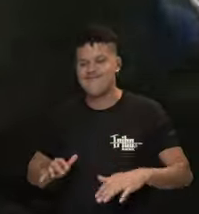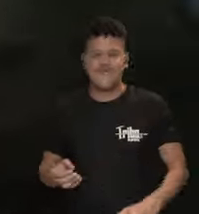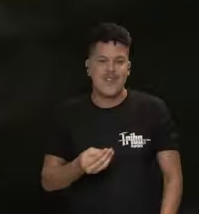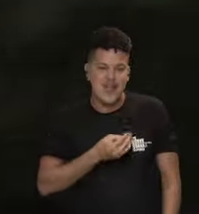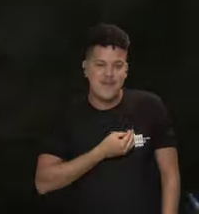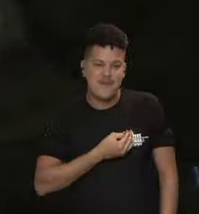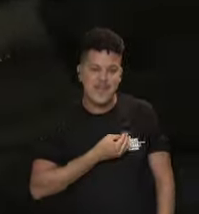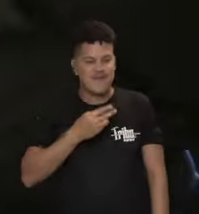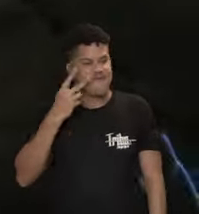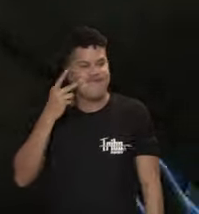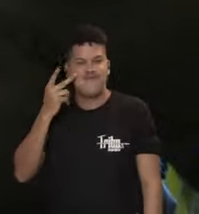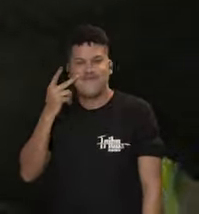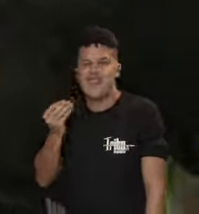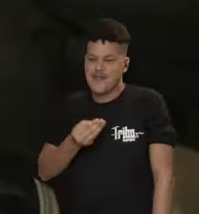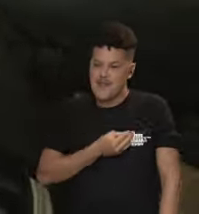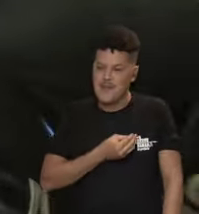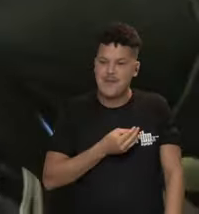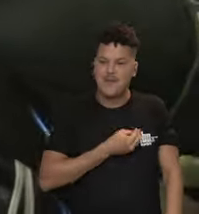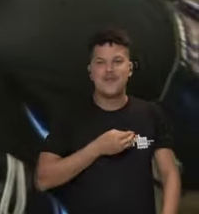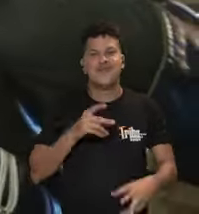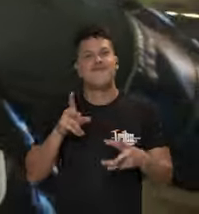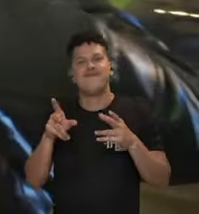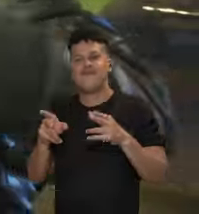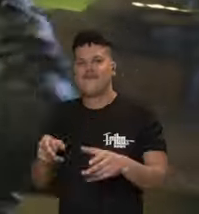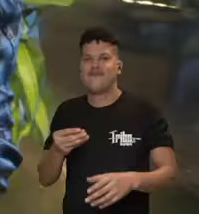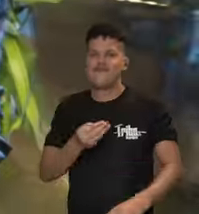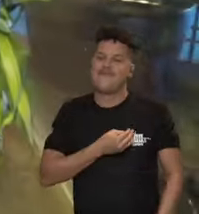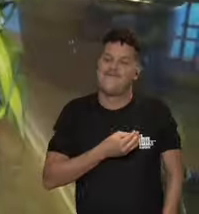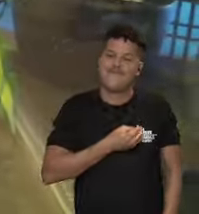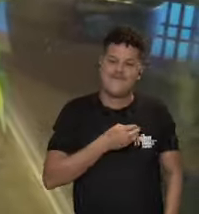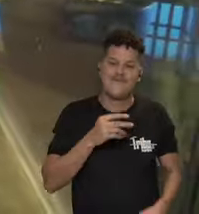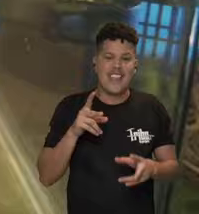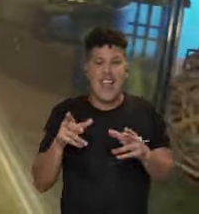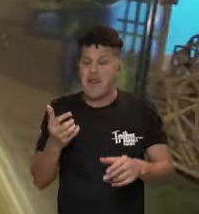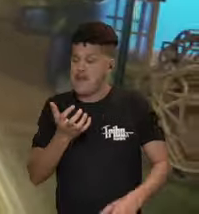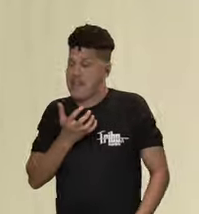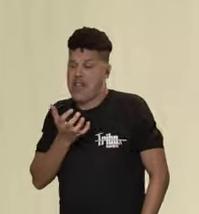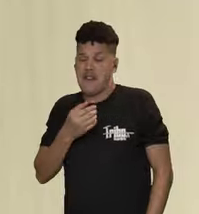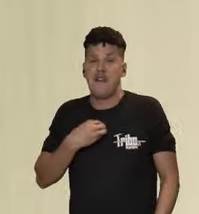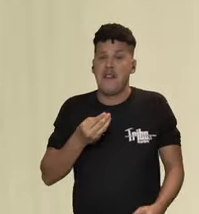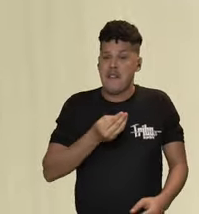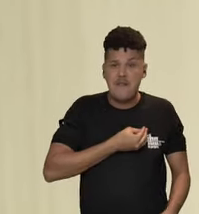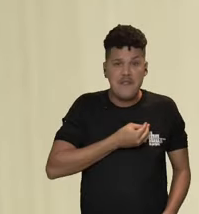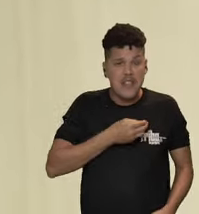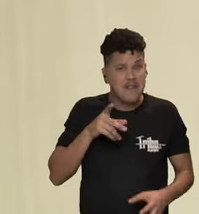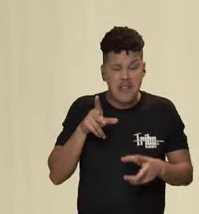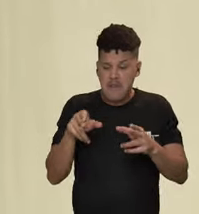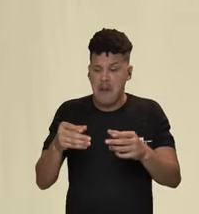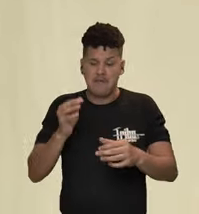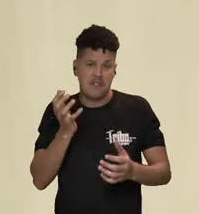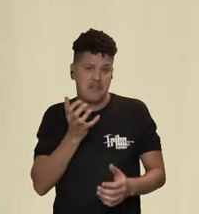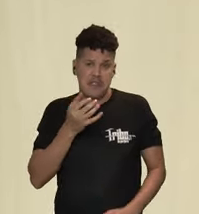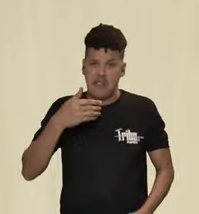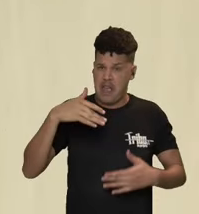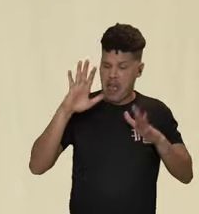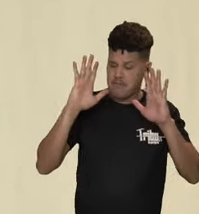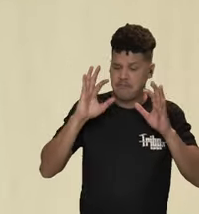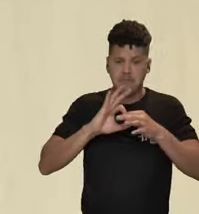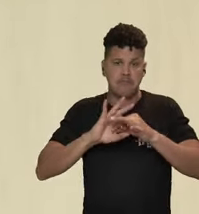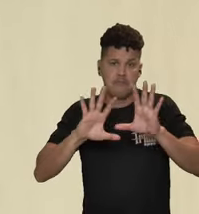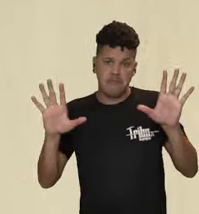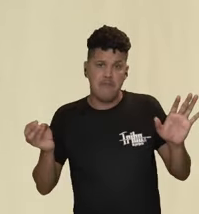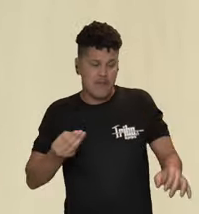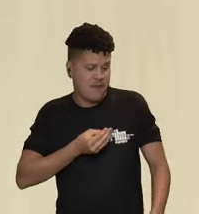seu vivo comum, vivo comum, vivo como eu quis, então viva comum, viva como